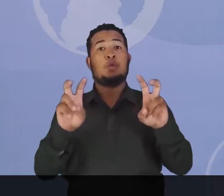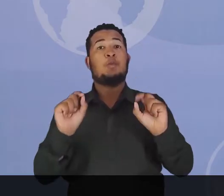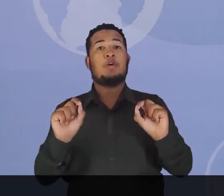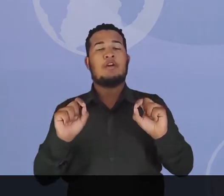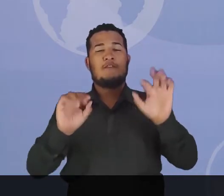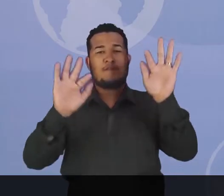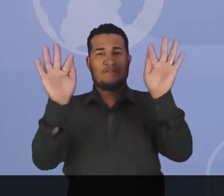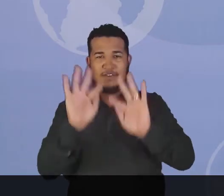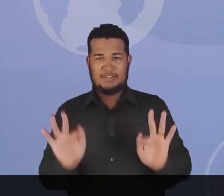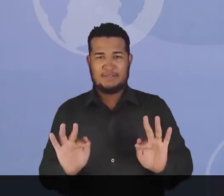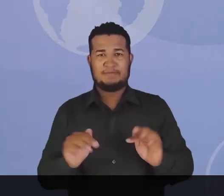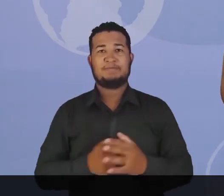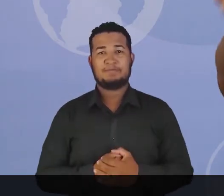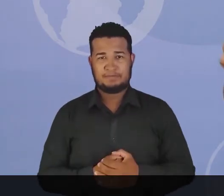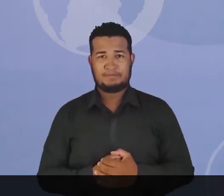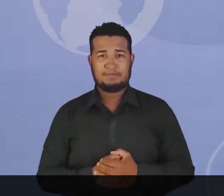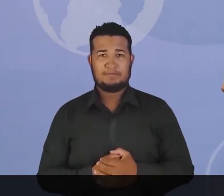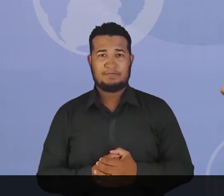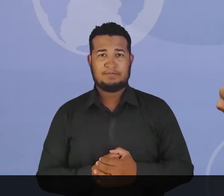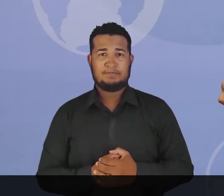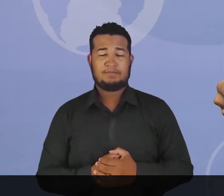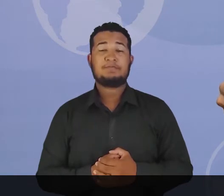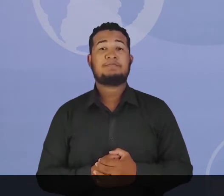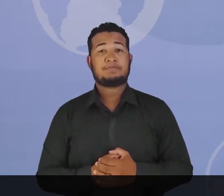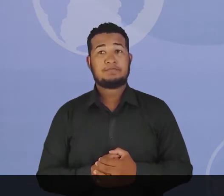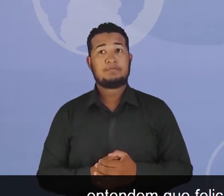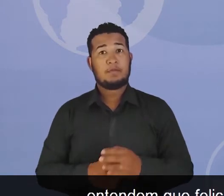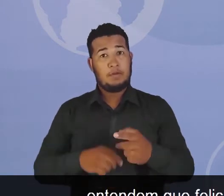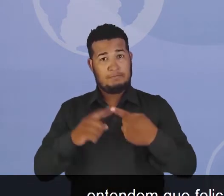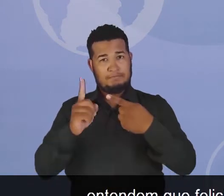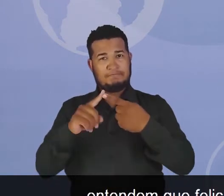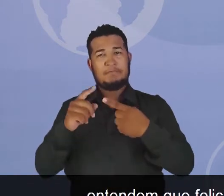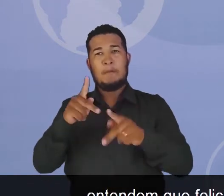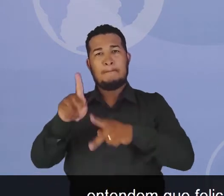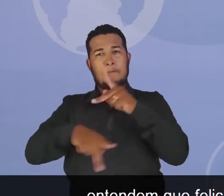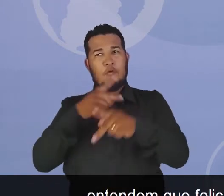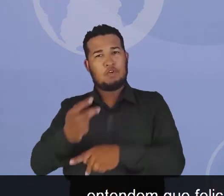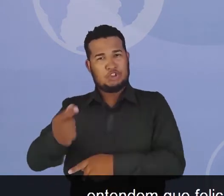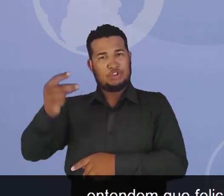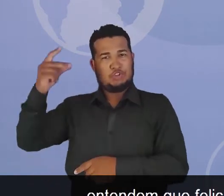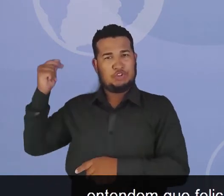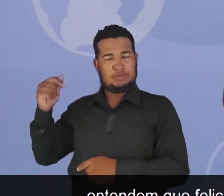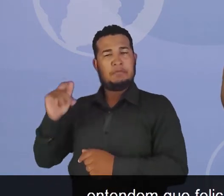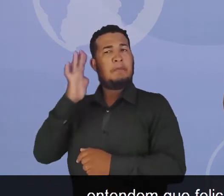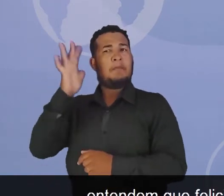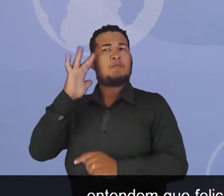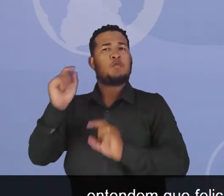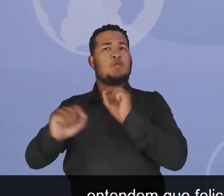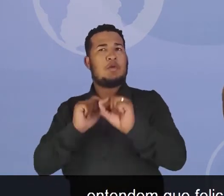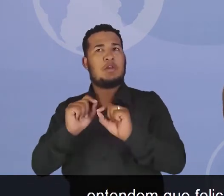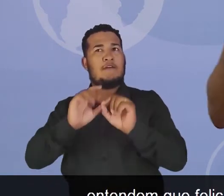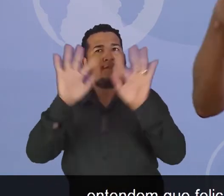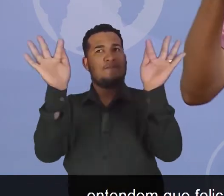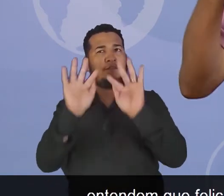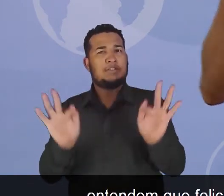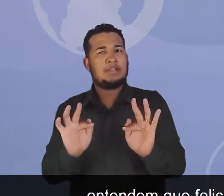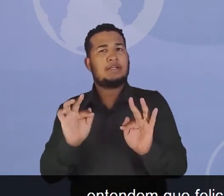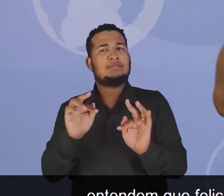aqui comigo. Os antigos, a gente acabou de ver, entendem que felicidade é uma coisa